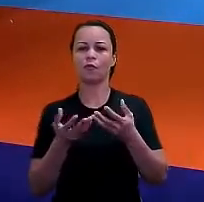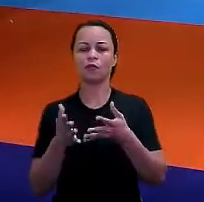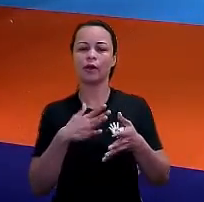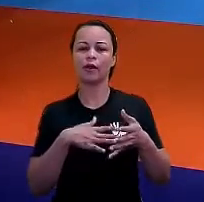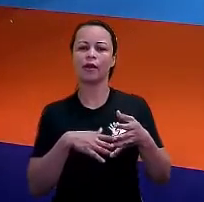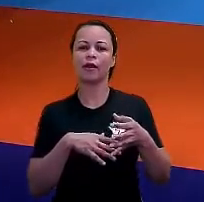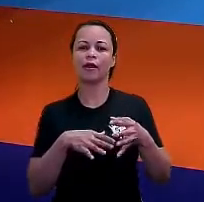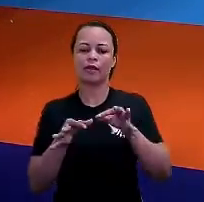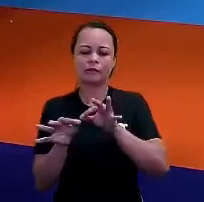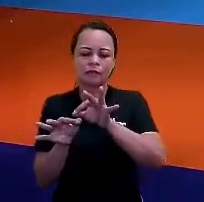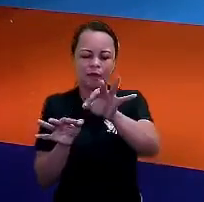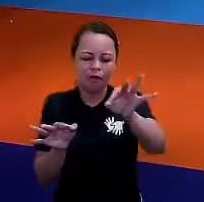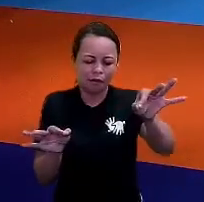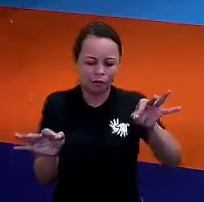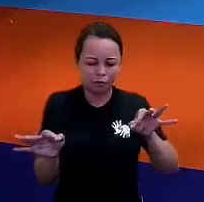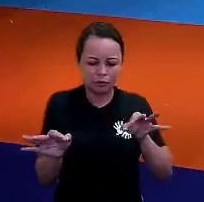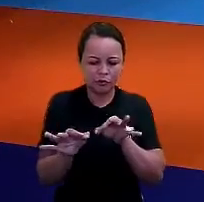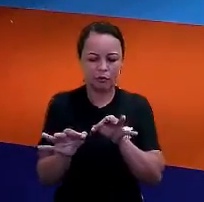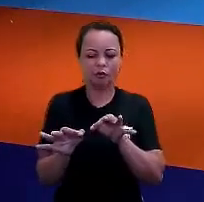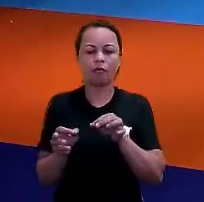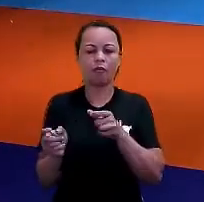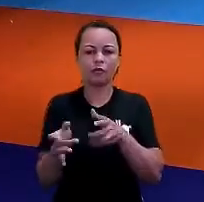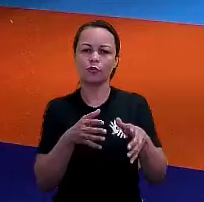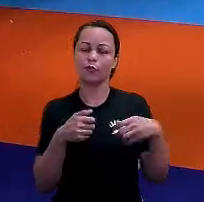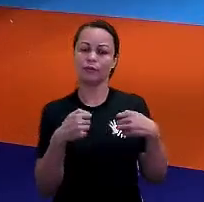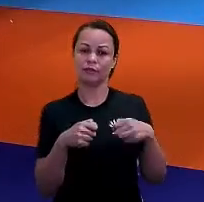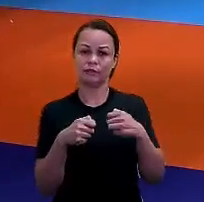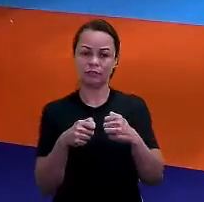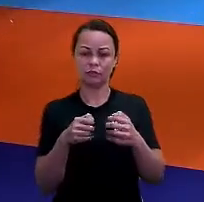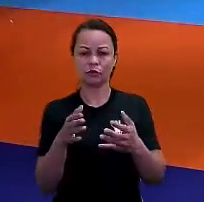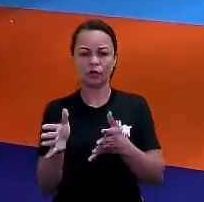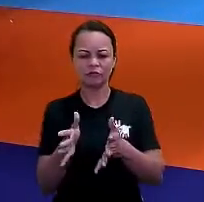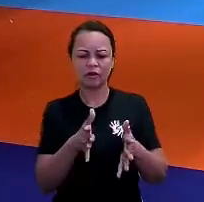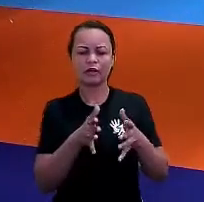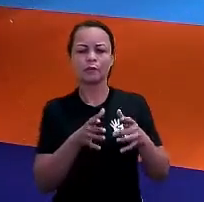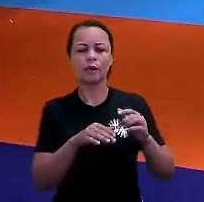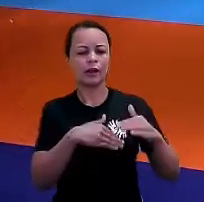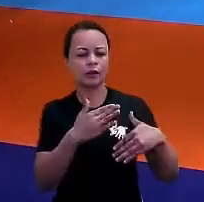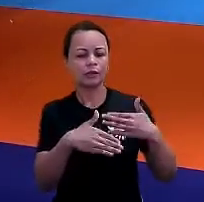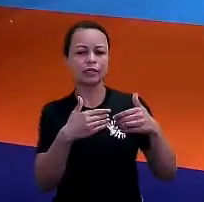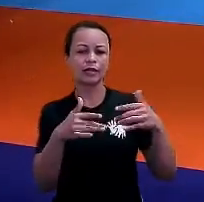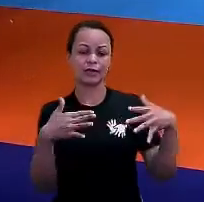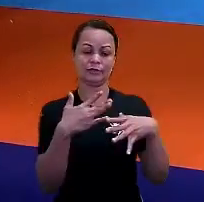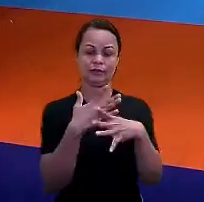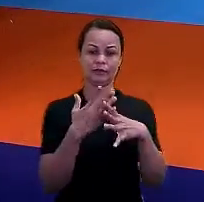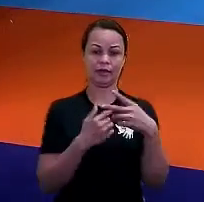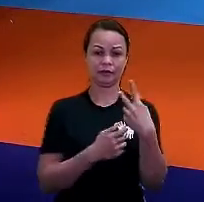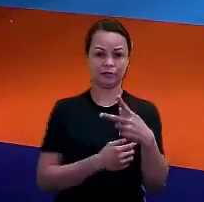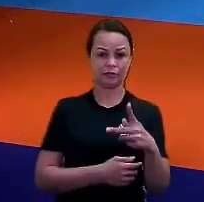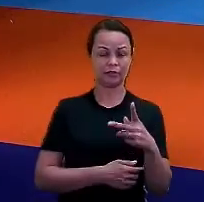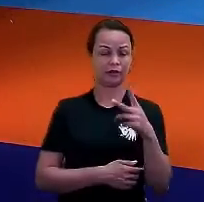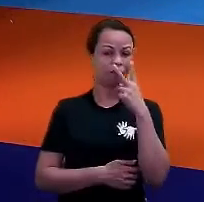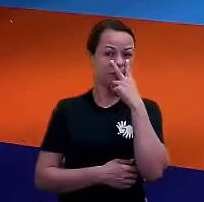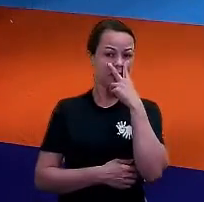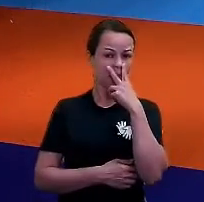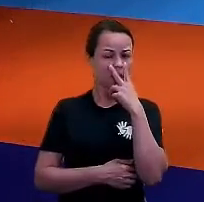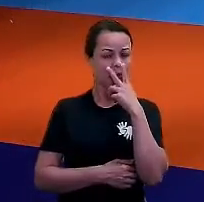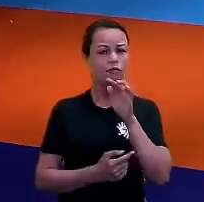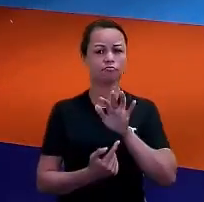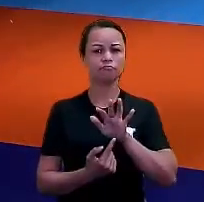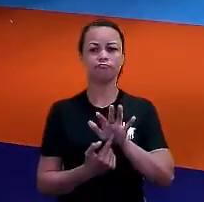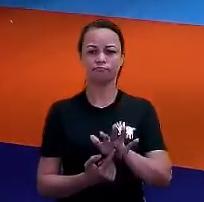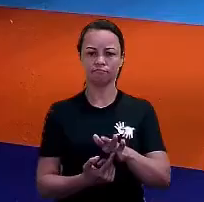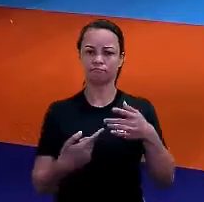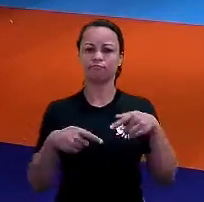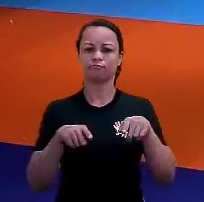vai influenciar para que posteriormente a nossa cidade ela apareça. Então, vê só, nessa